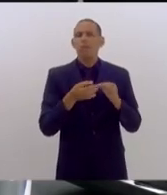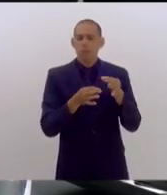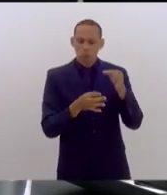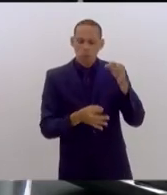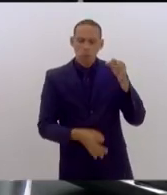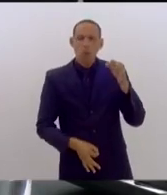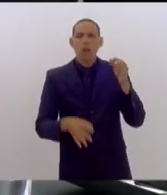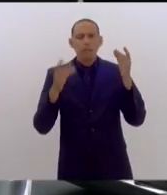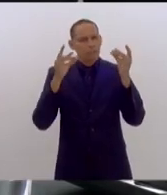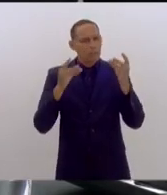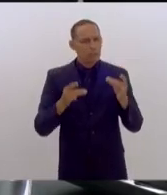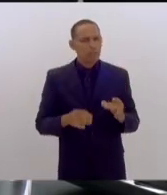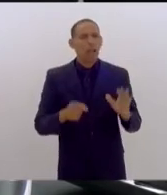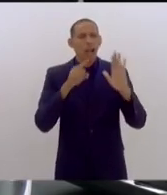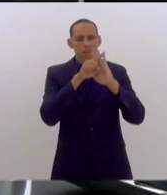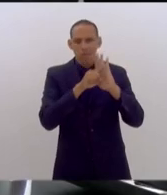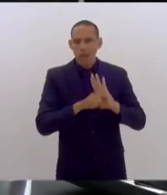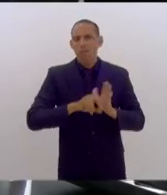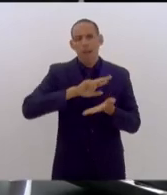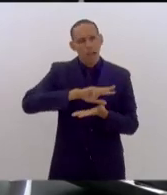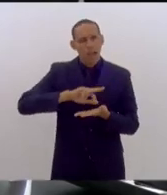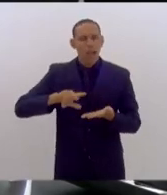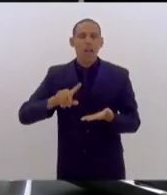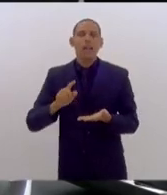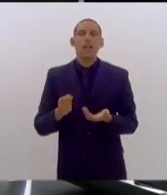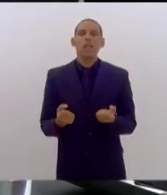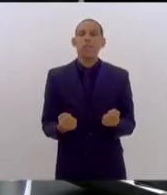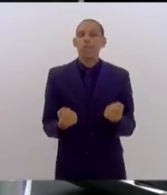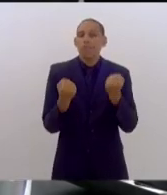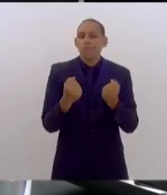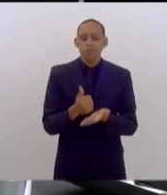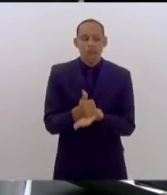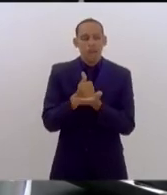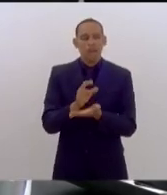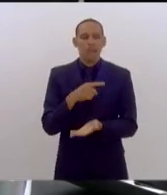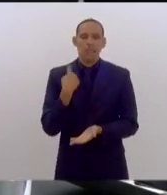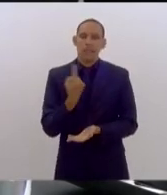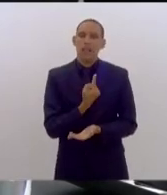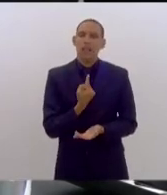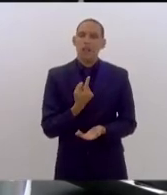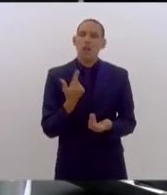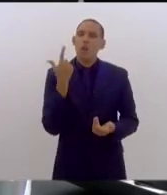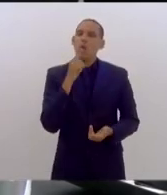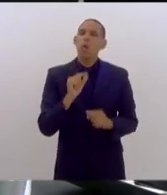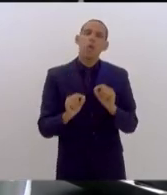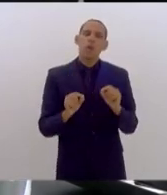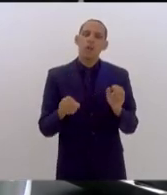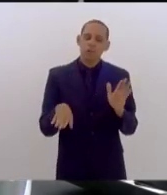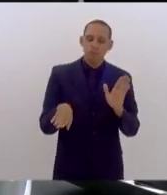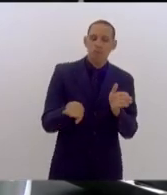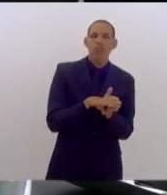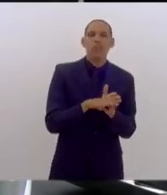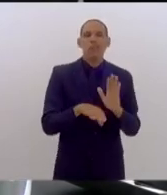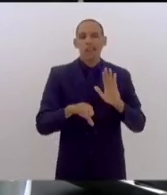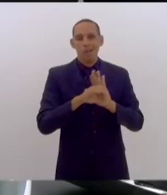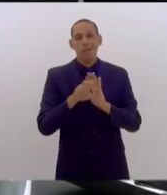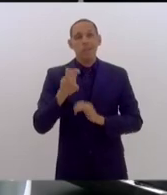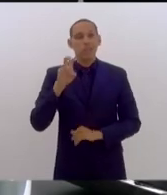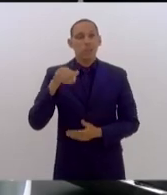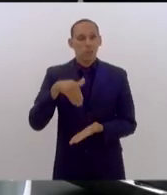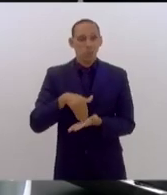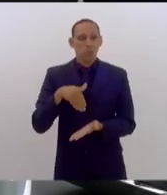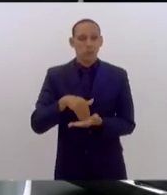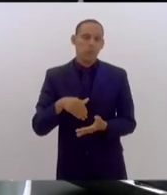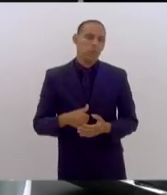é com mais elementos de análise que é o que fundamenta nos da base para chegar ao quinto e último